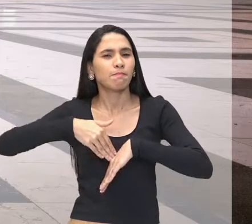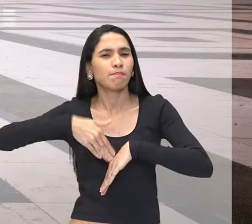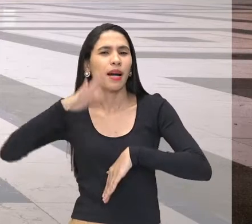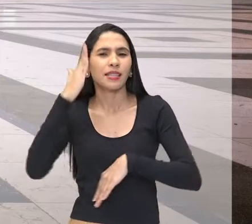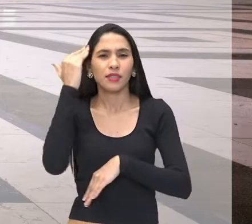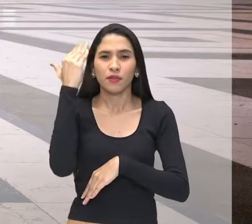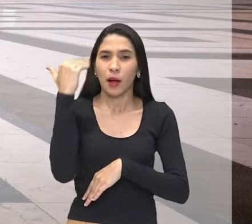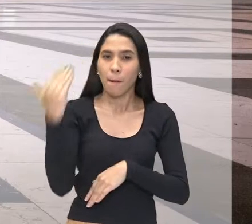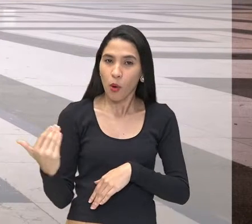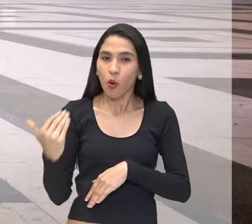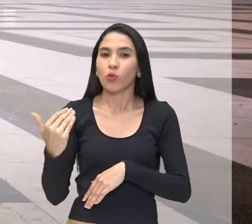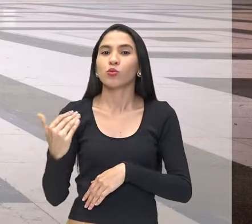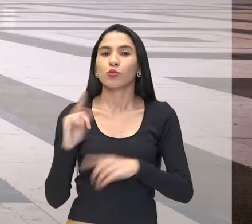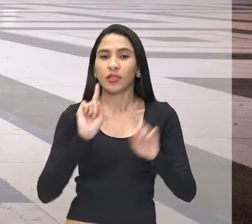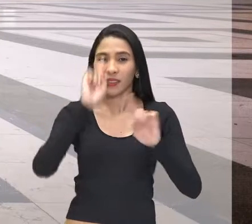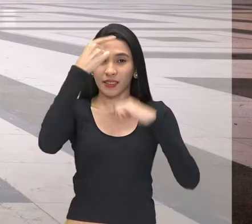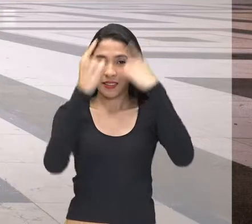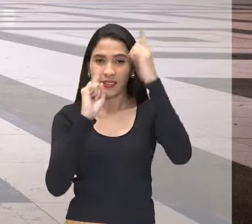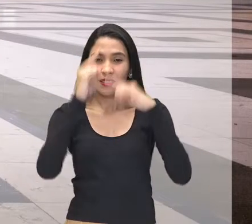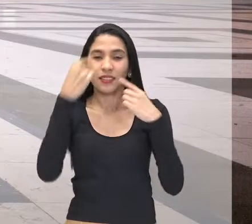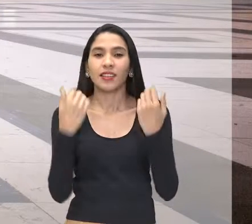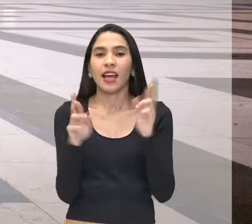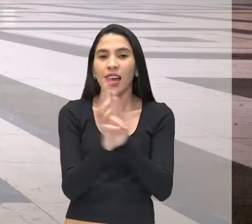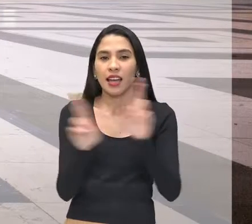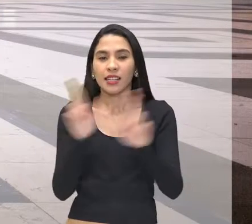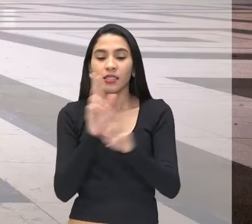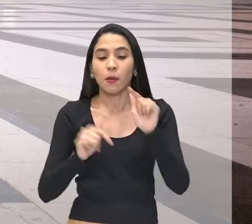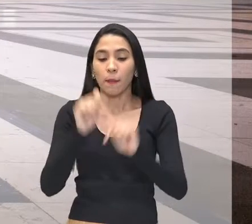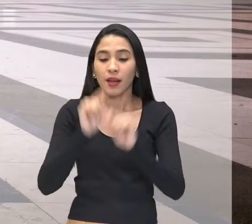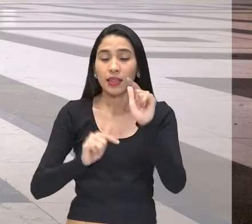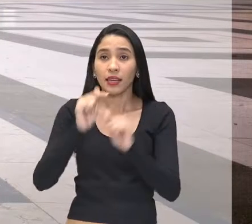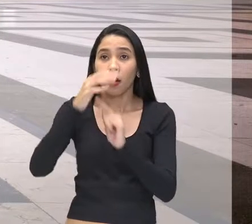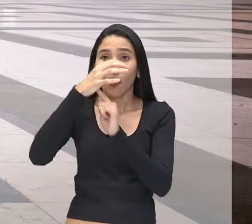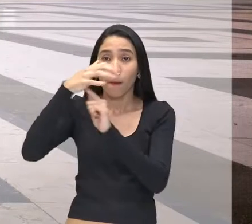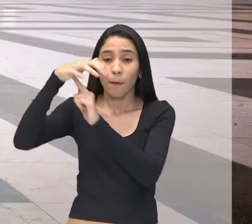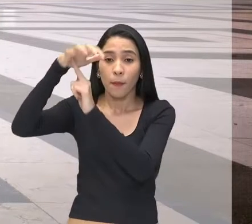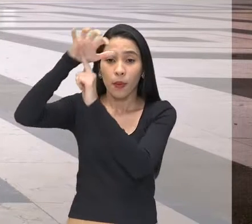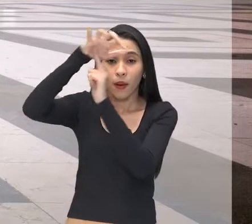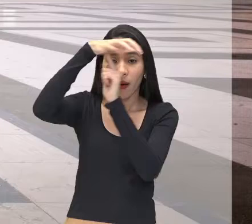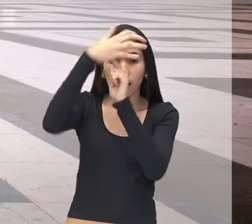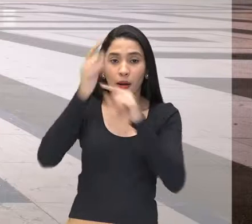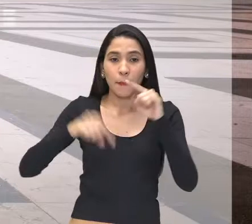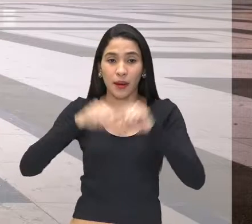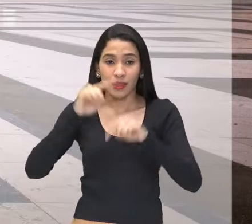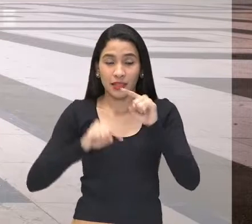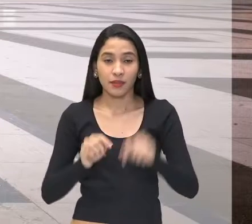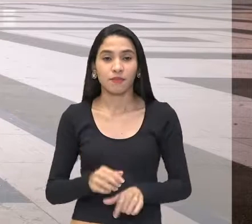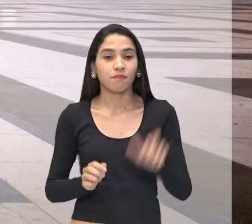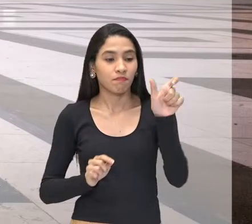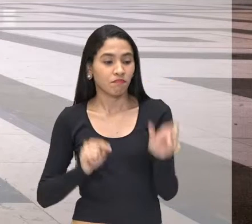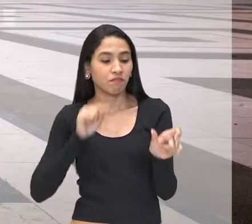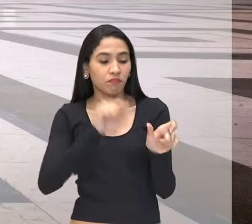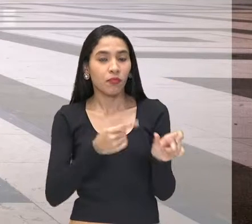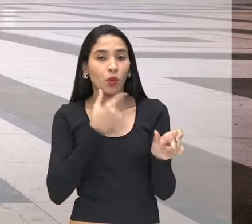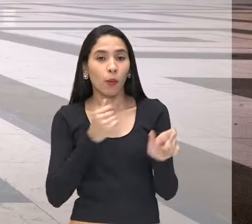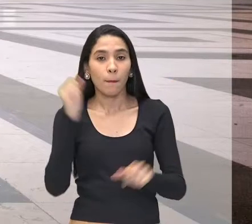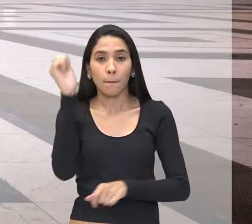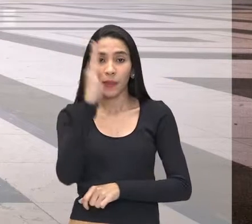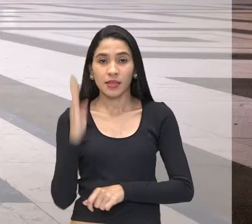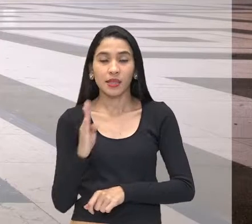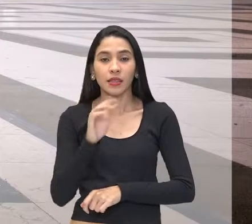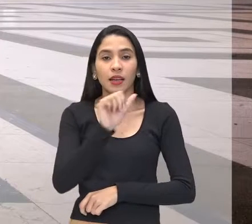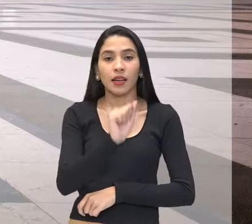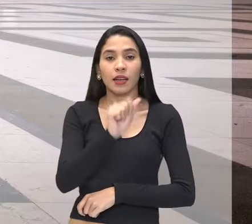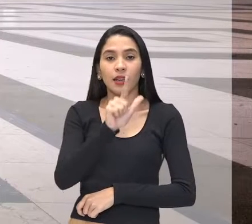maiores inventores com relação a objetos suspensos no ar? É um brasileiro chamado Alberto Santos